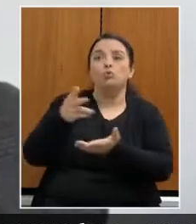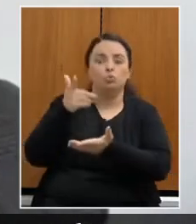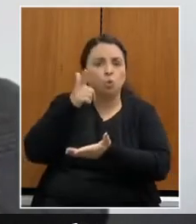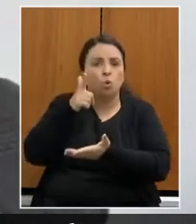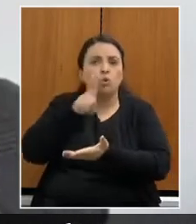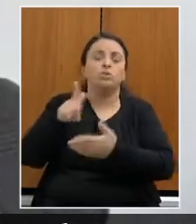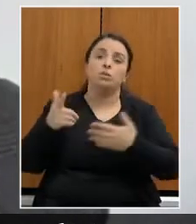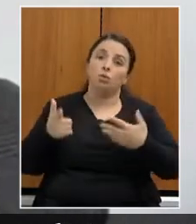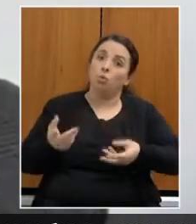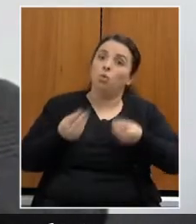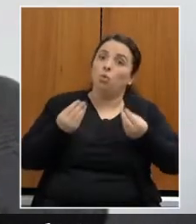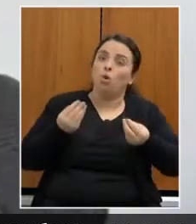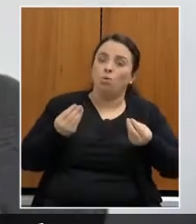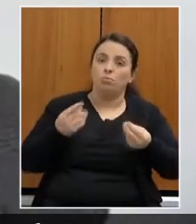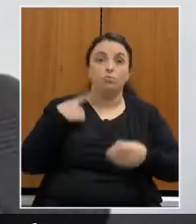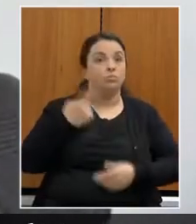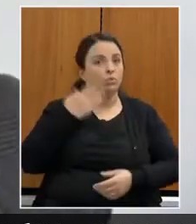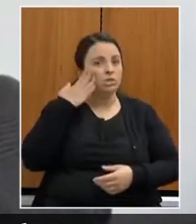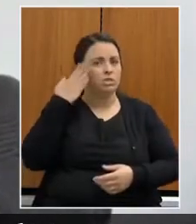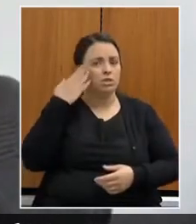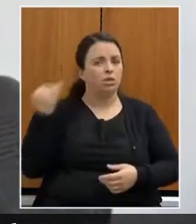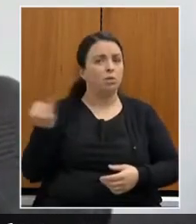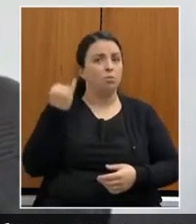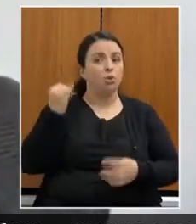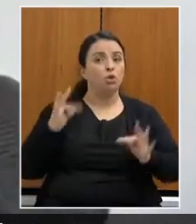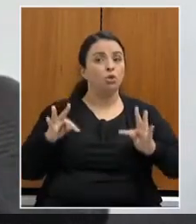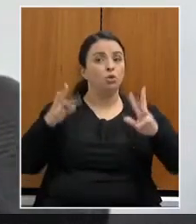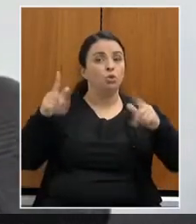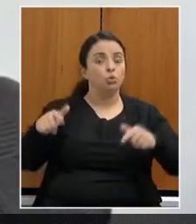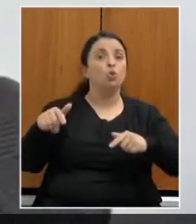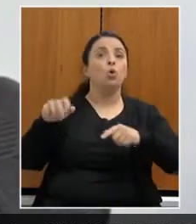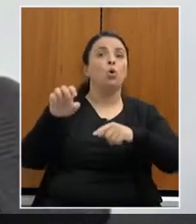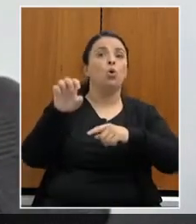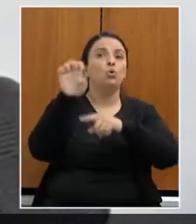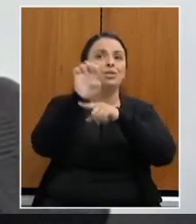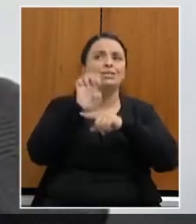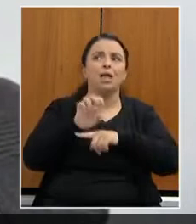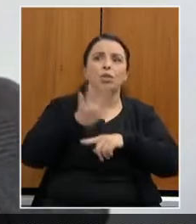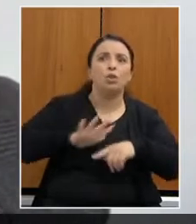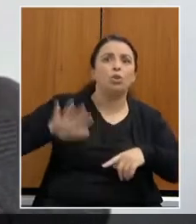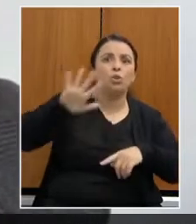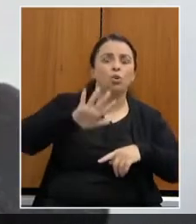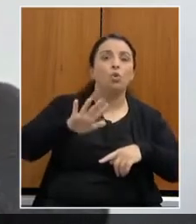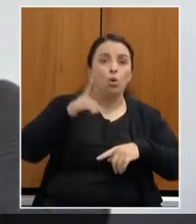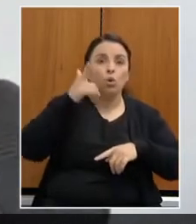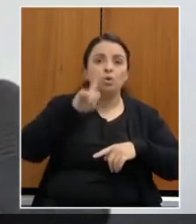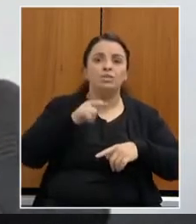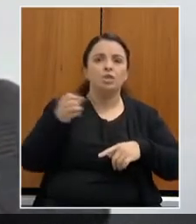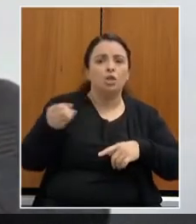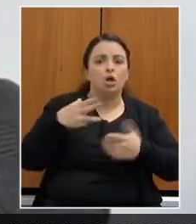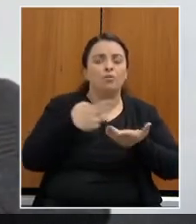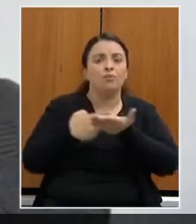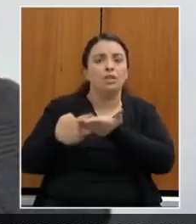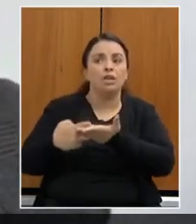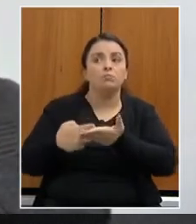da importância de todo o estado ser contemplado mas a pergunta seria quais os critérios utilizados para que a gente